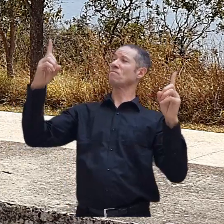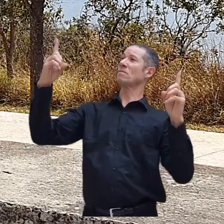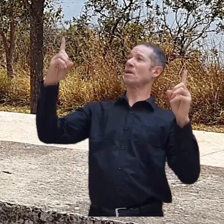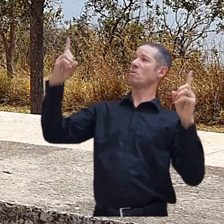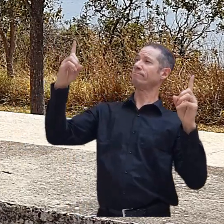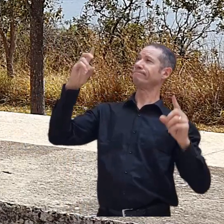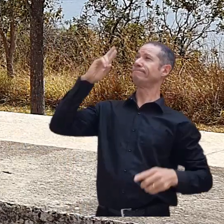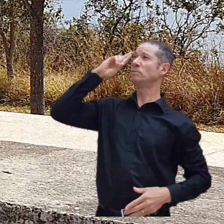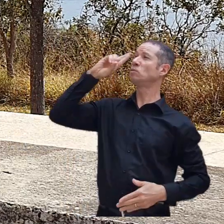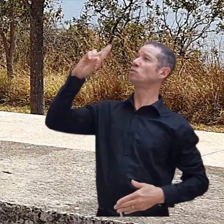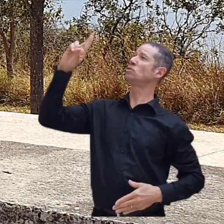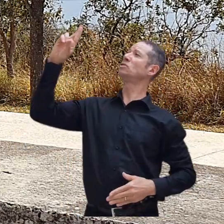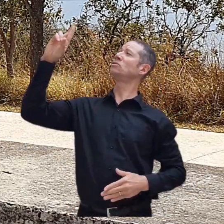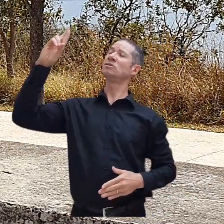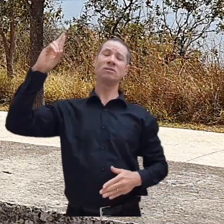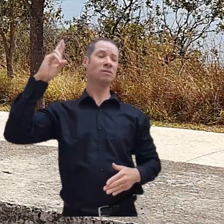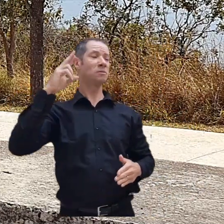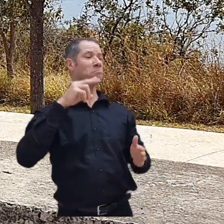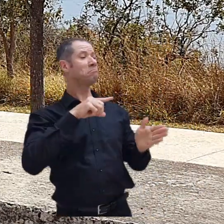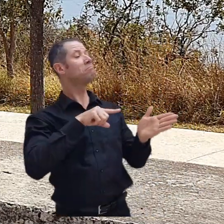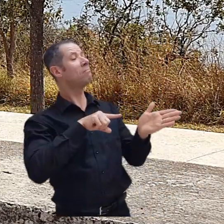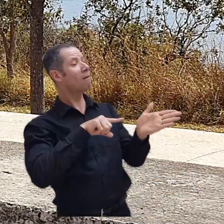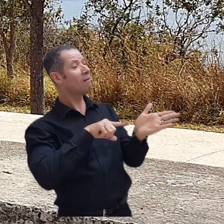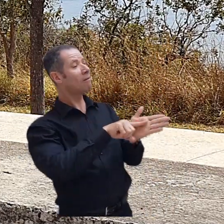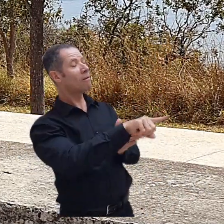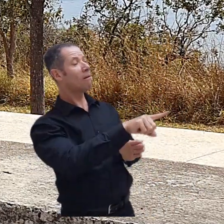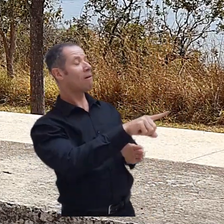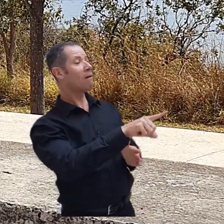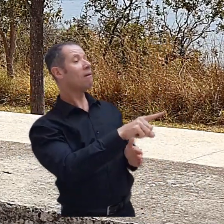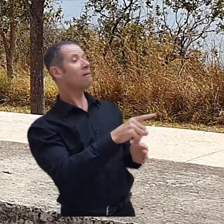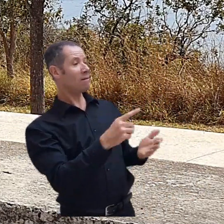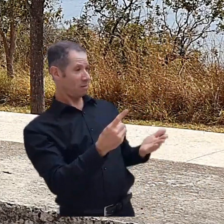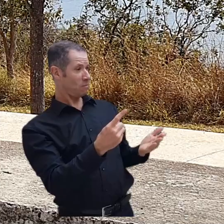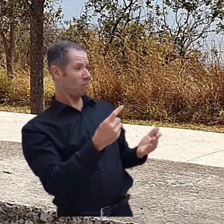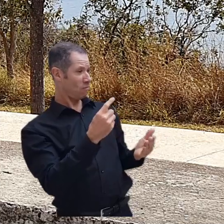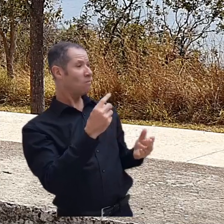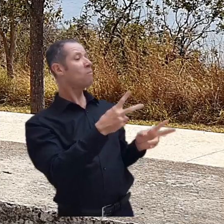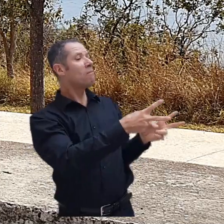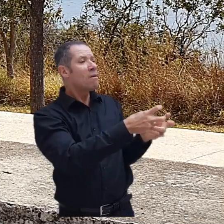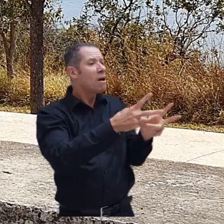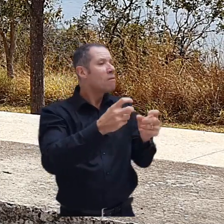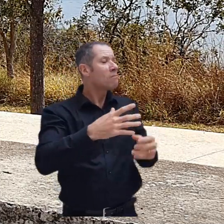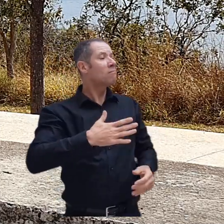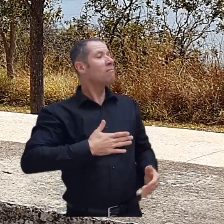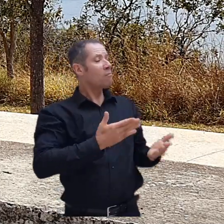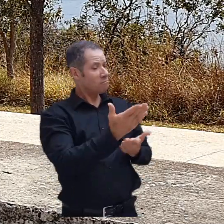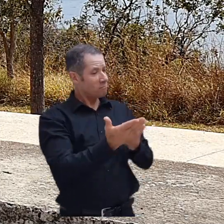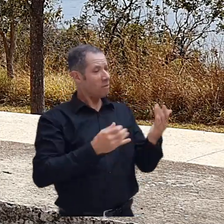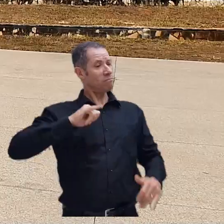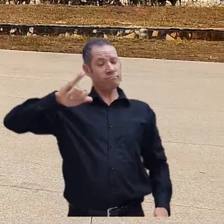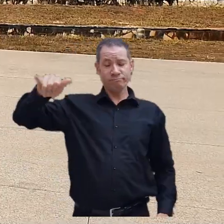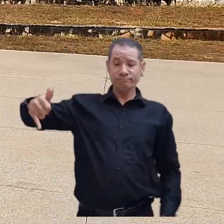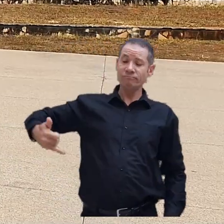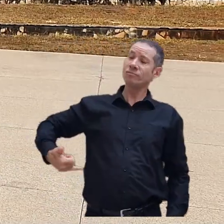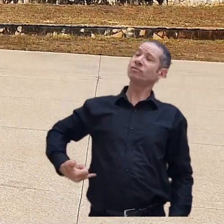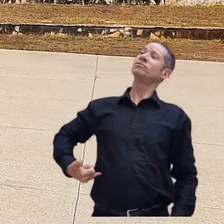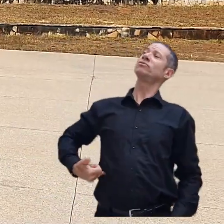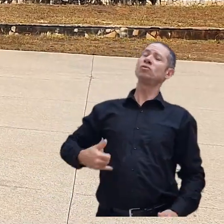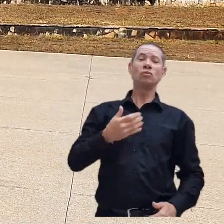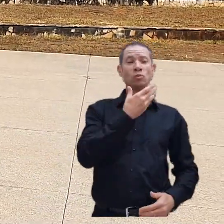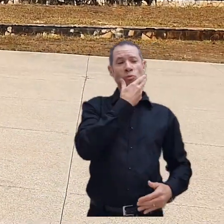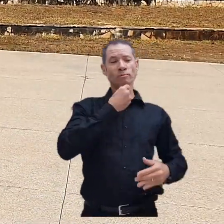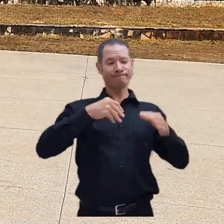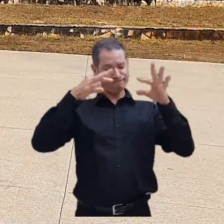E o Senhor lhe perguntou: vestiu meus servos Jó,